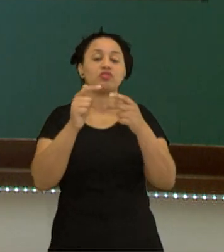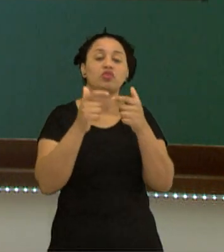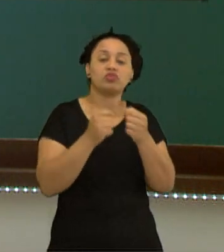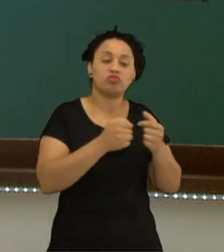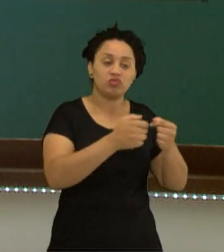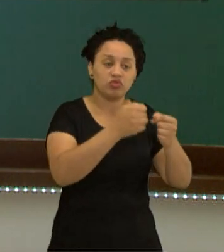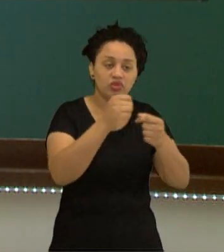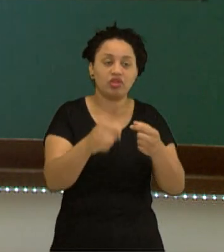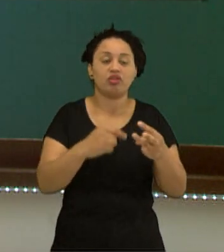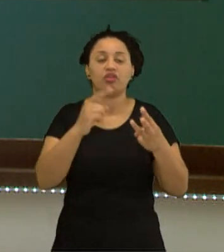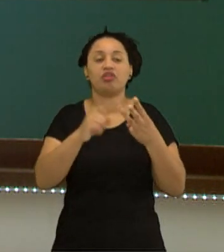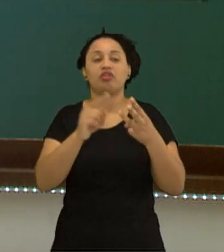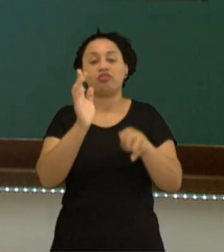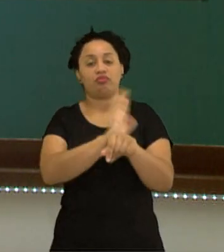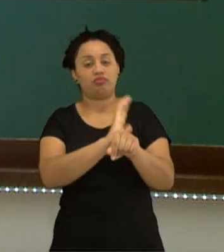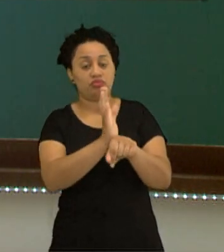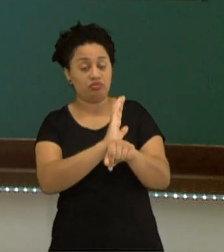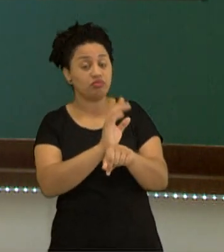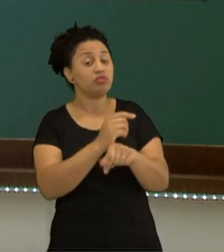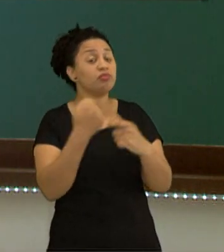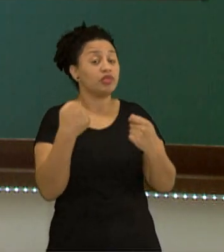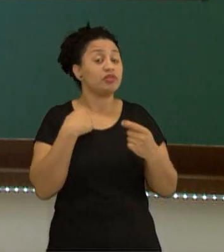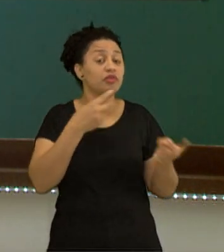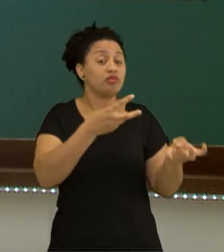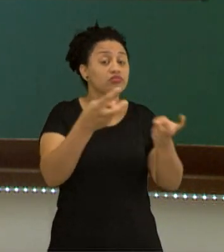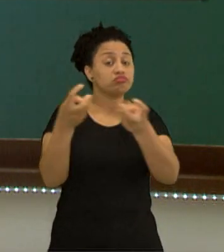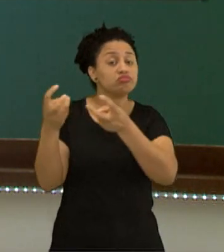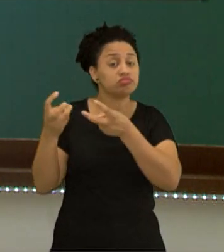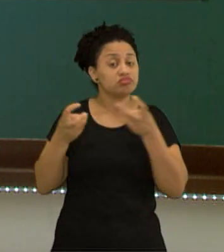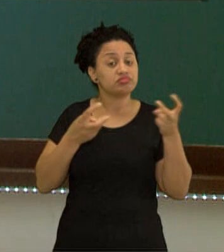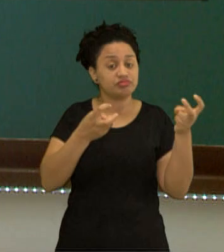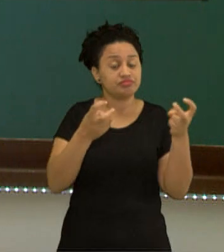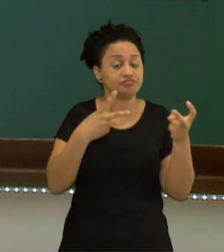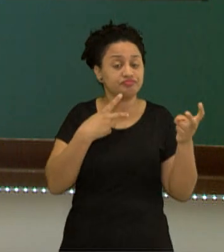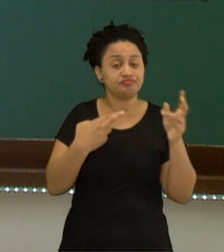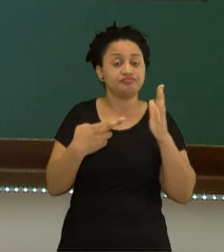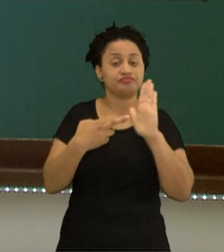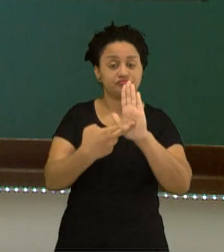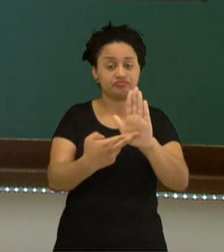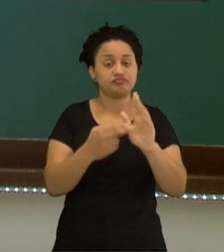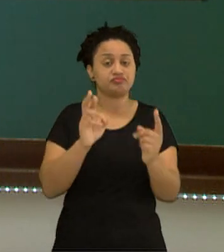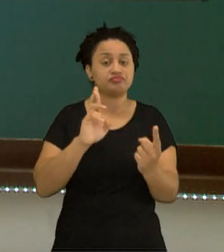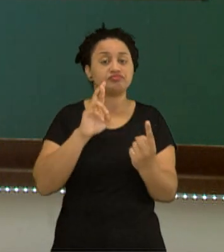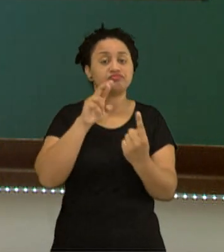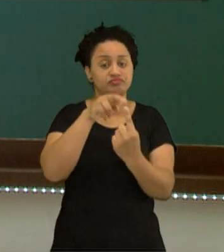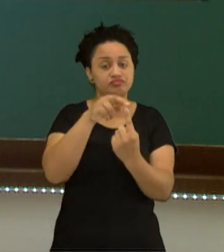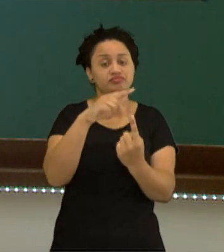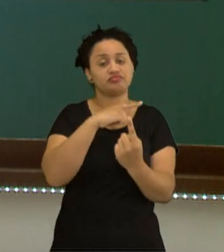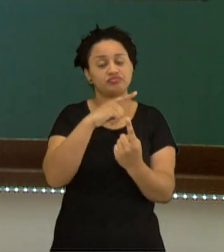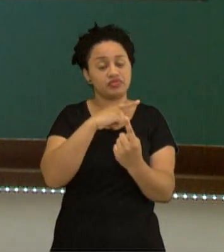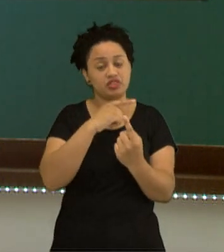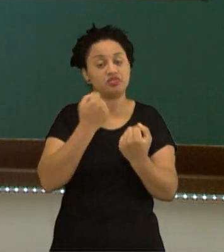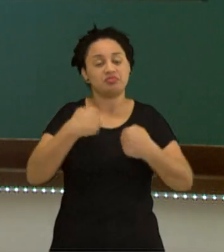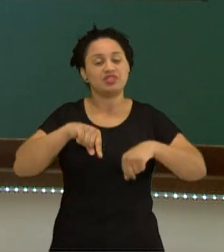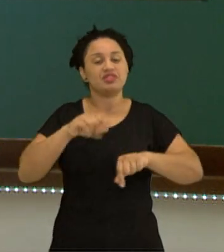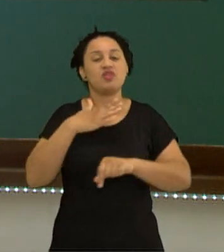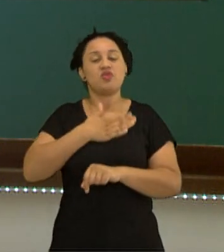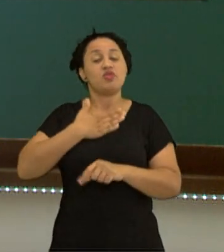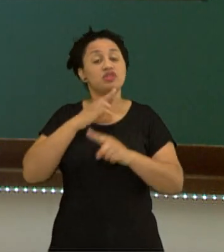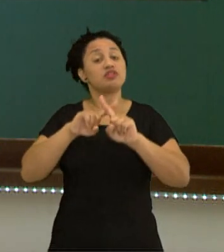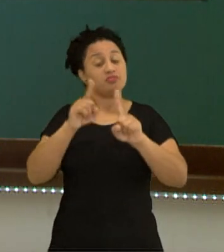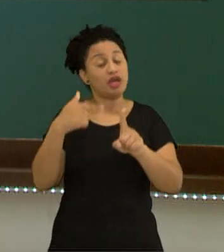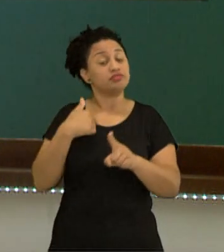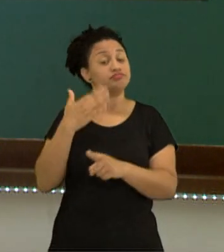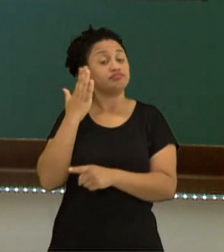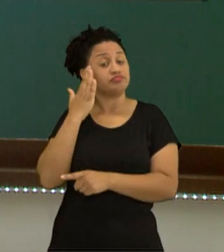game, em um determinado filme. Você precisa reconhecer as referências. Não precisa gostar, mas apenas reconhecer. Com